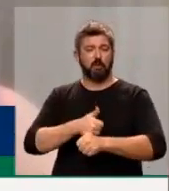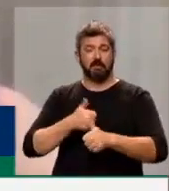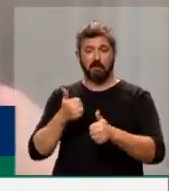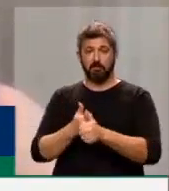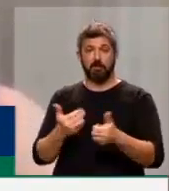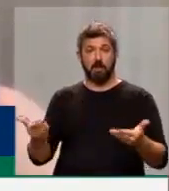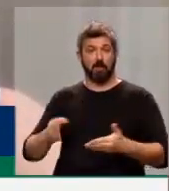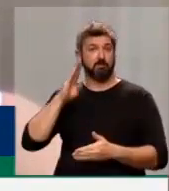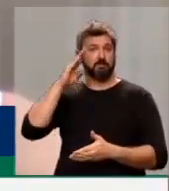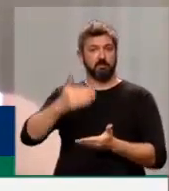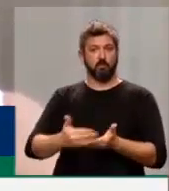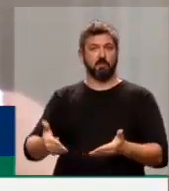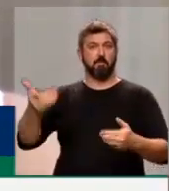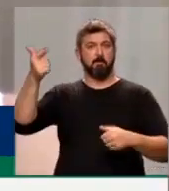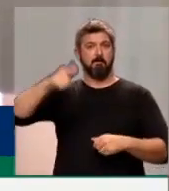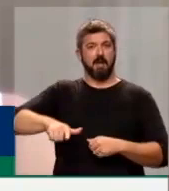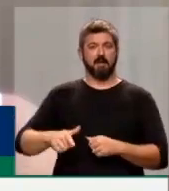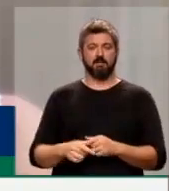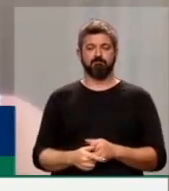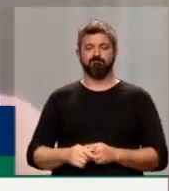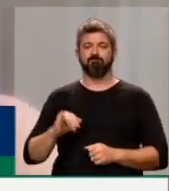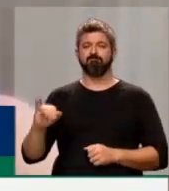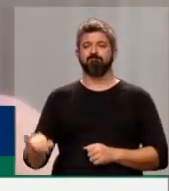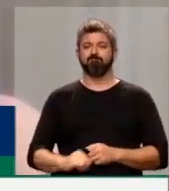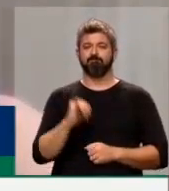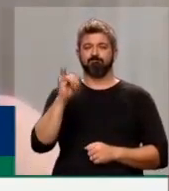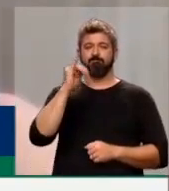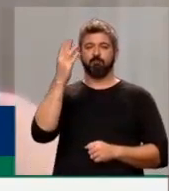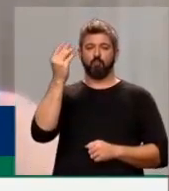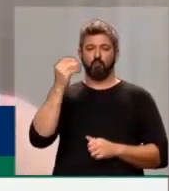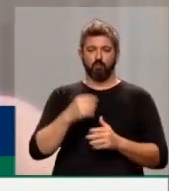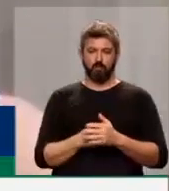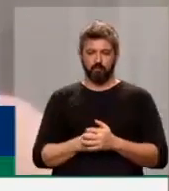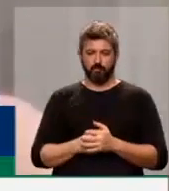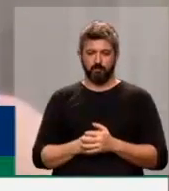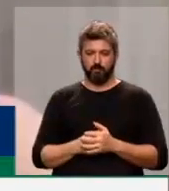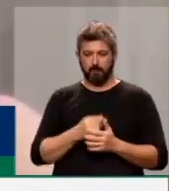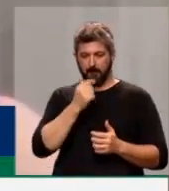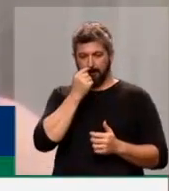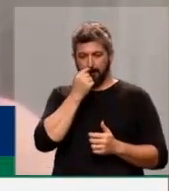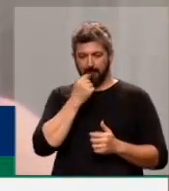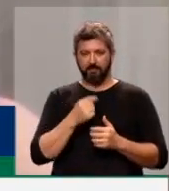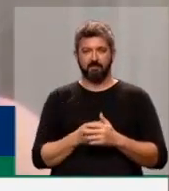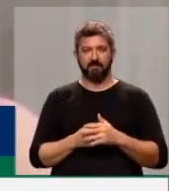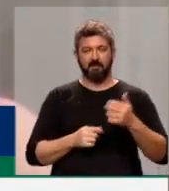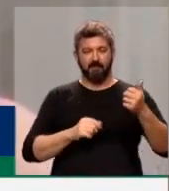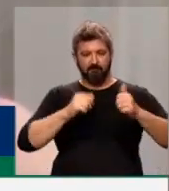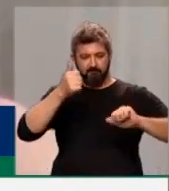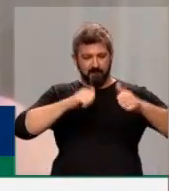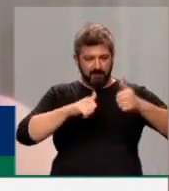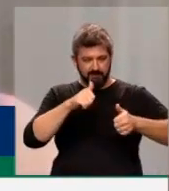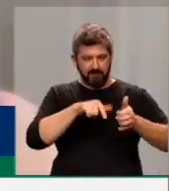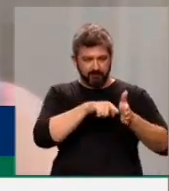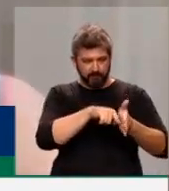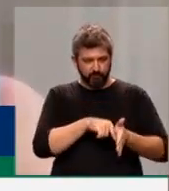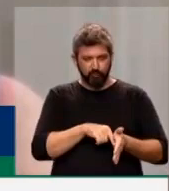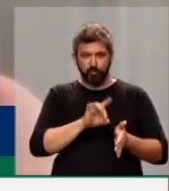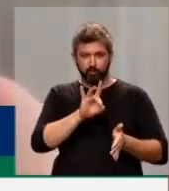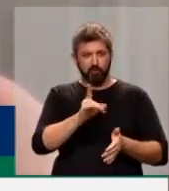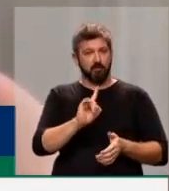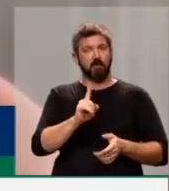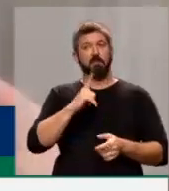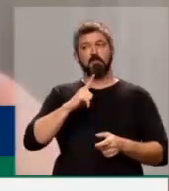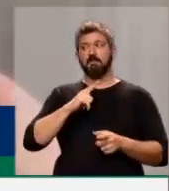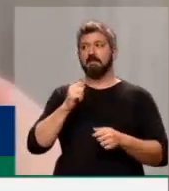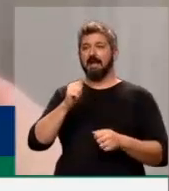agora. É fundamental que a gente aparta agora dos diagnósticos e que a gente parta para a ação. A gente